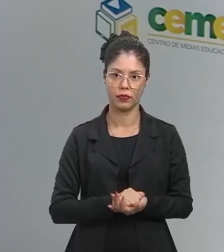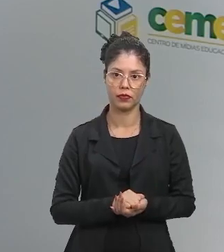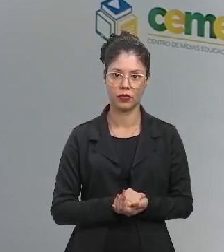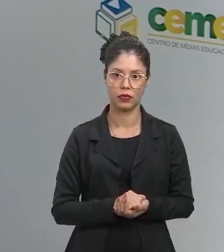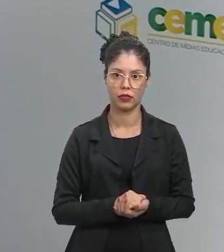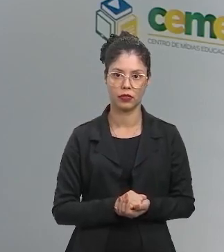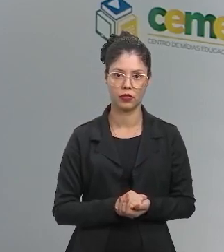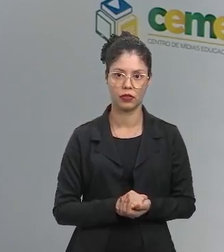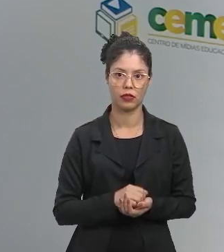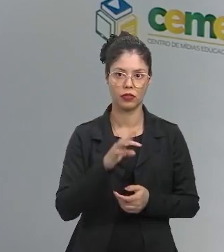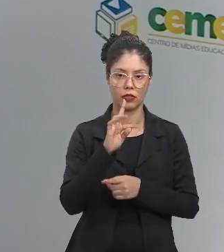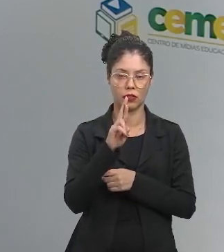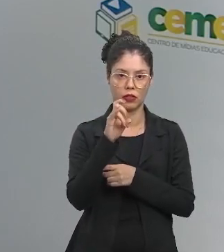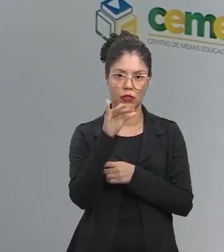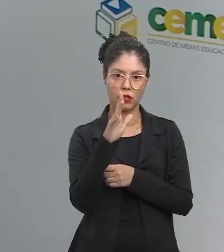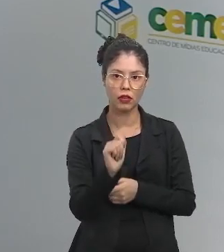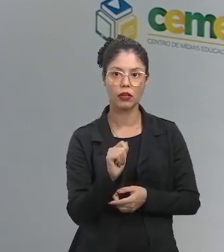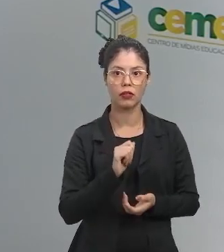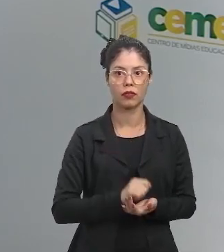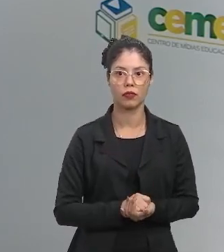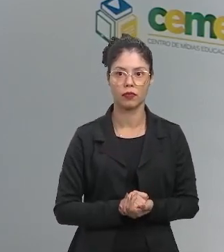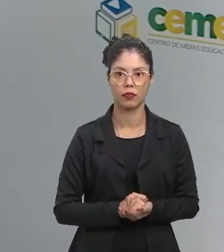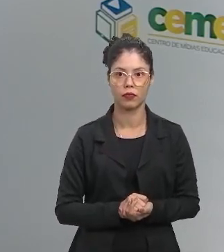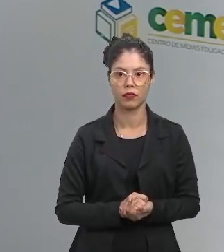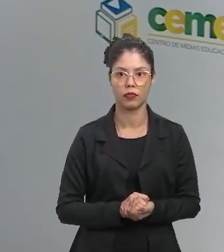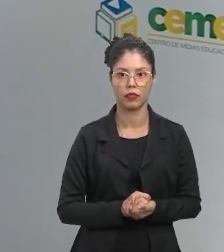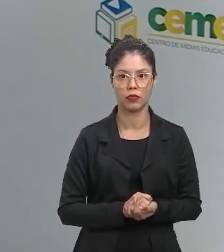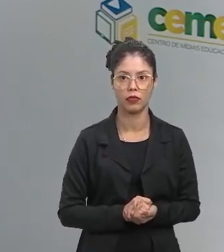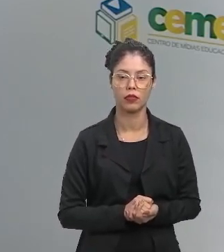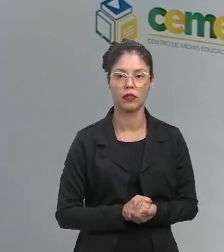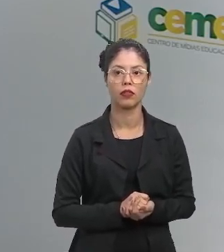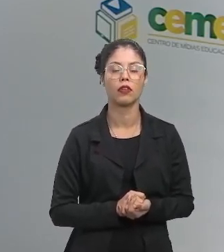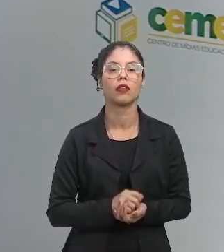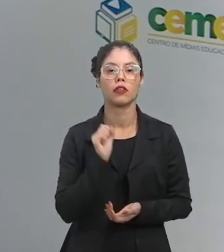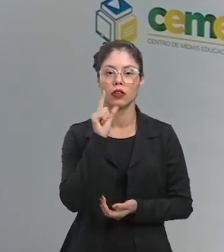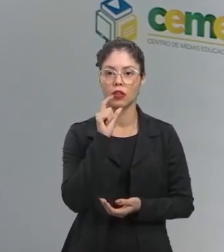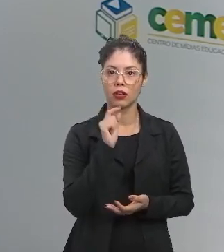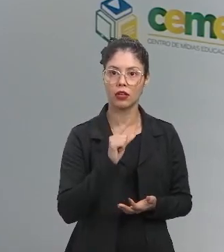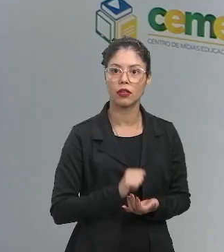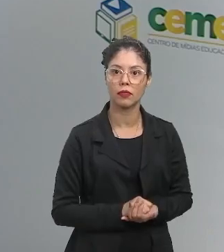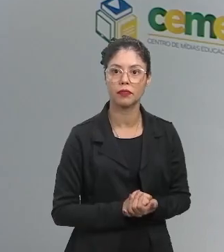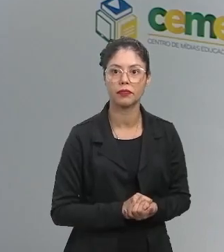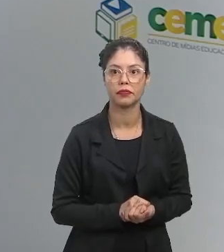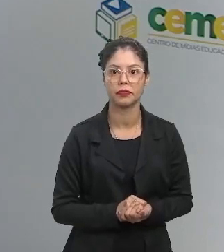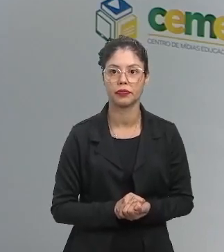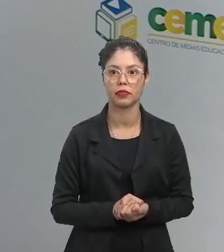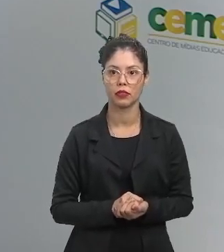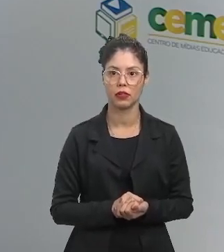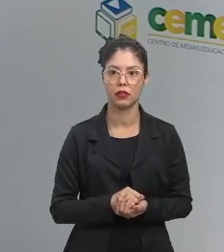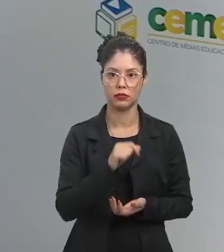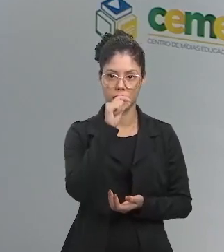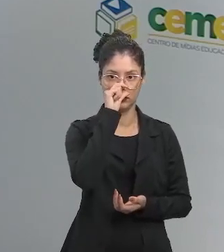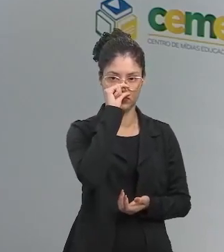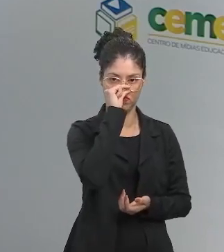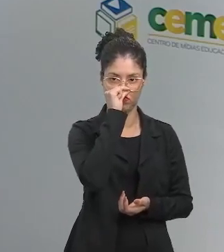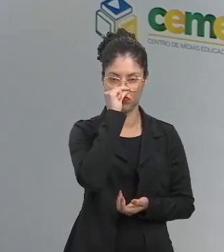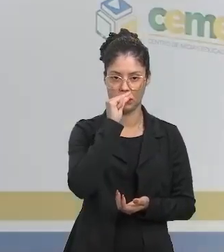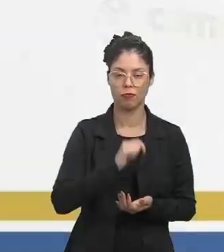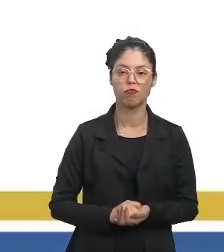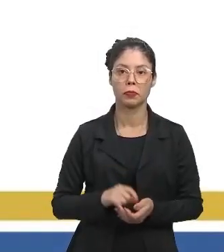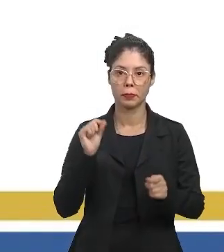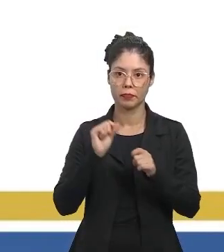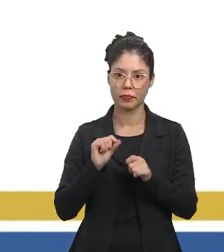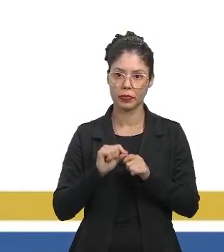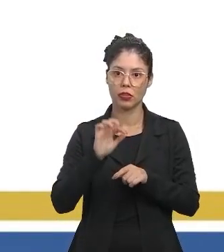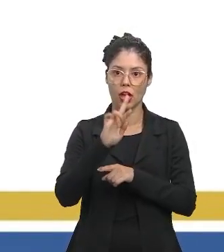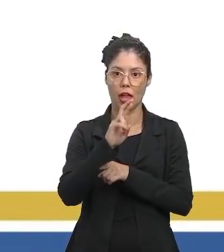RNA transportador, que são esses aqui que eu marquei antes de azul, e o RNA ribossômico, que forma